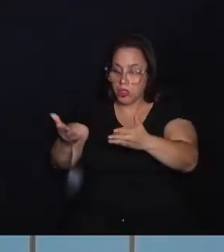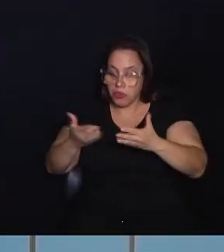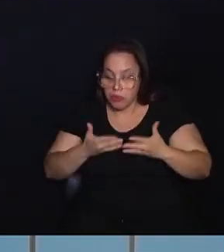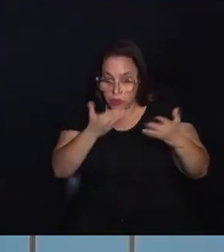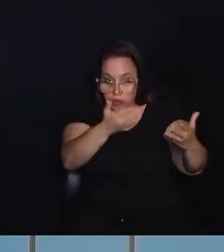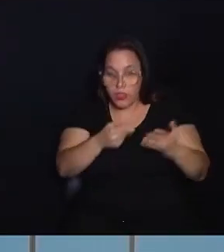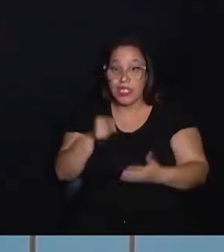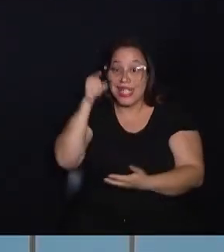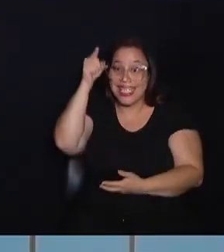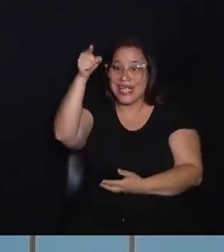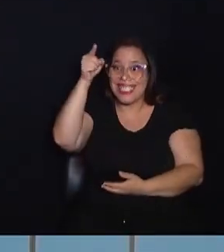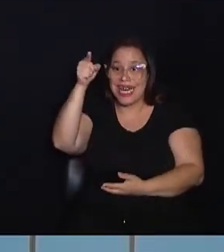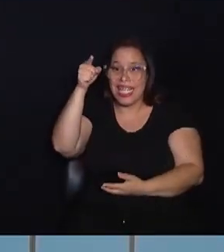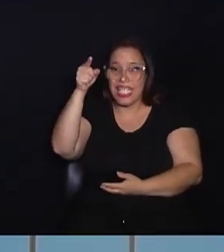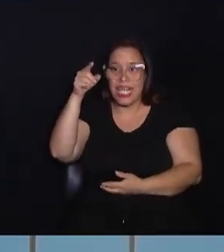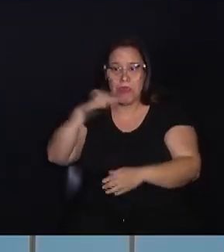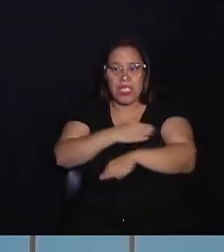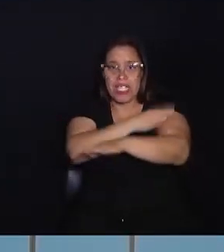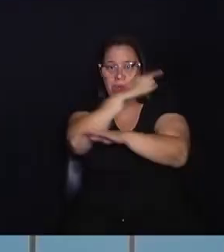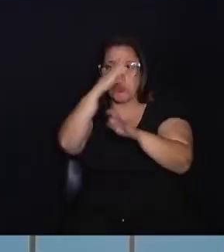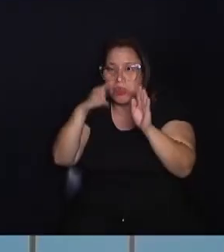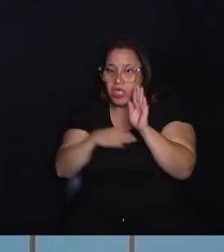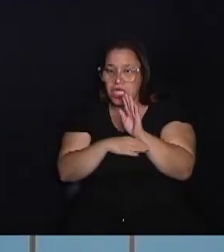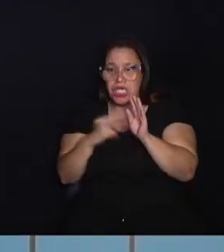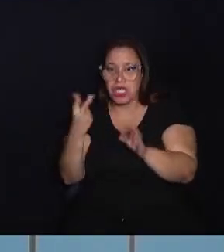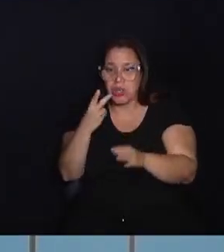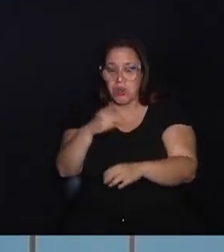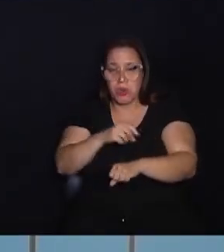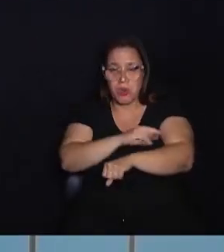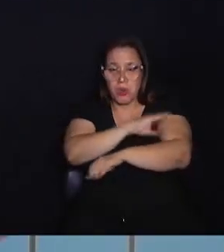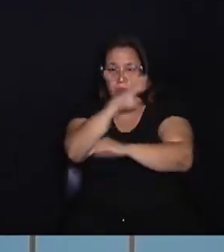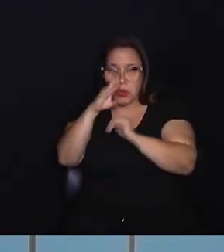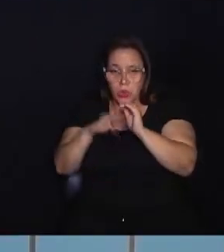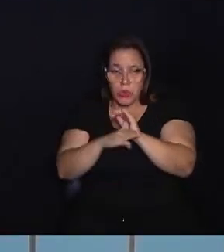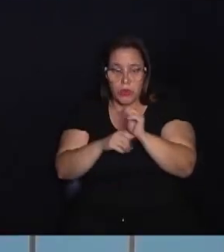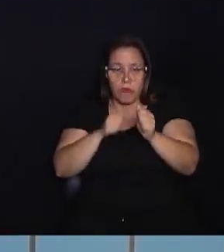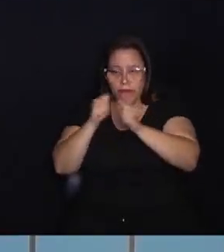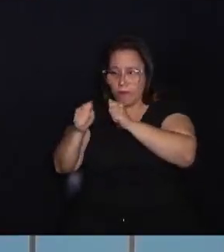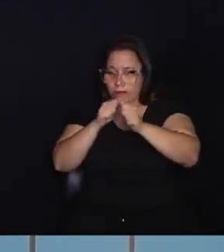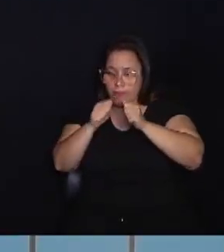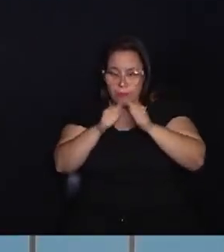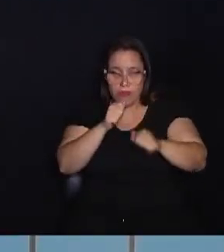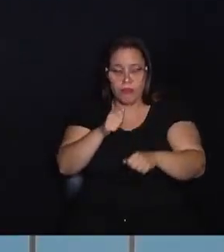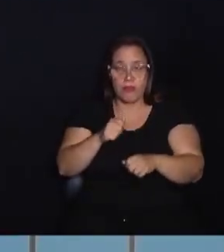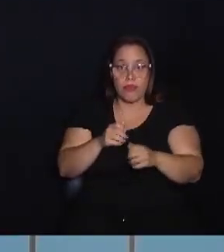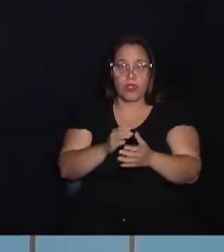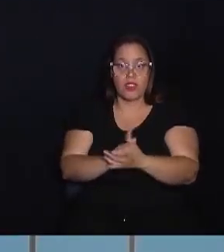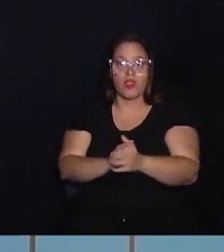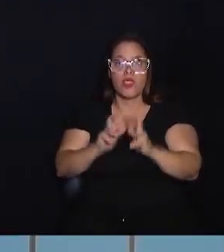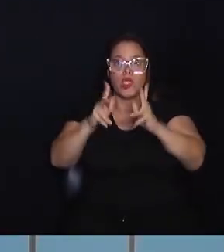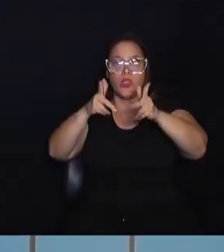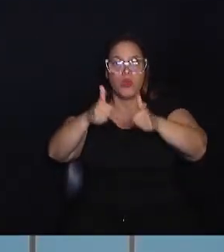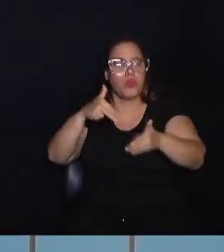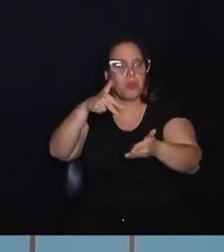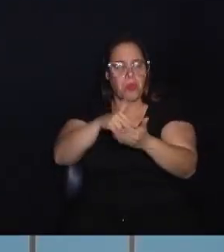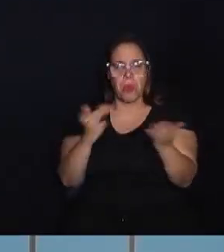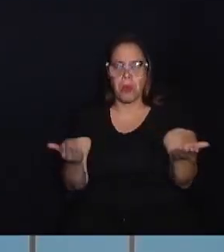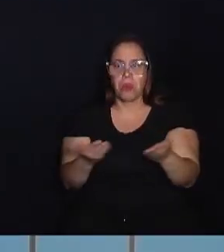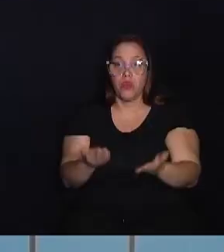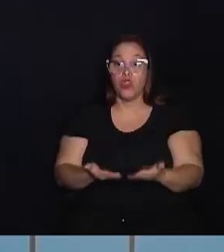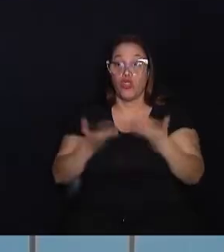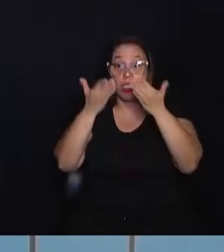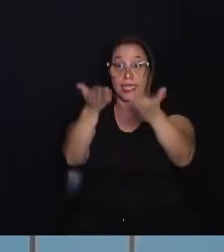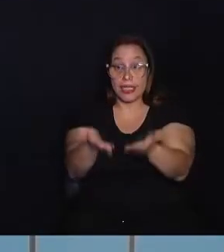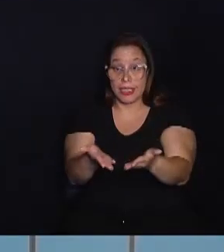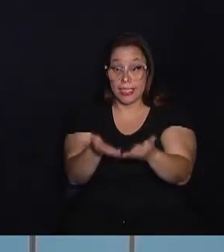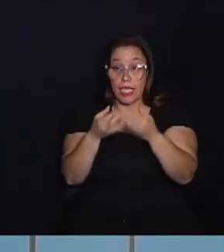quiser ir lá, passar um dia, passar 2 dias, entrevistar os palestrantes, eu coloco todos eles à disposição de vocês.